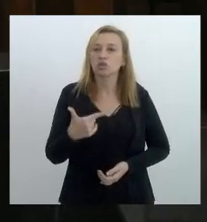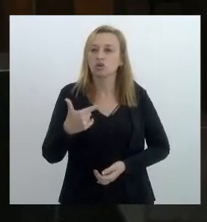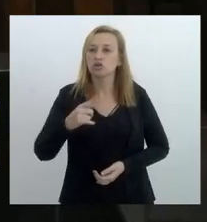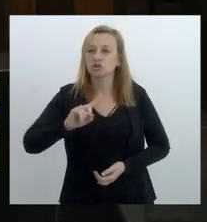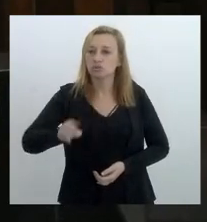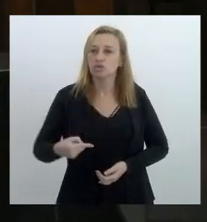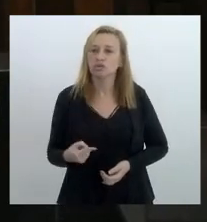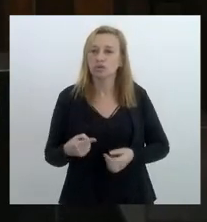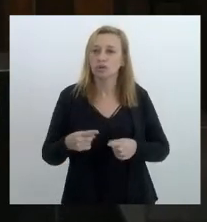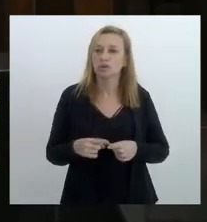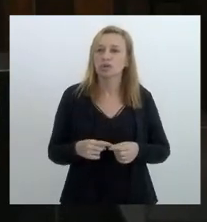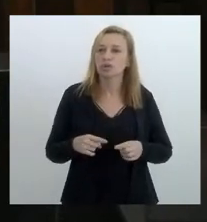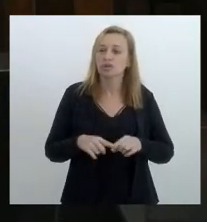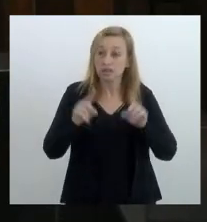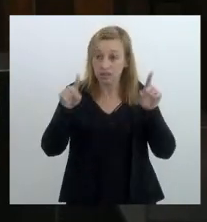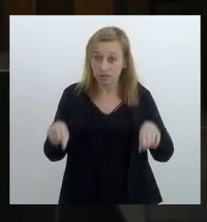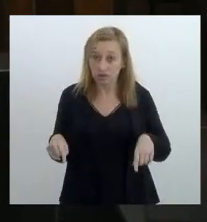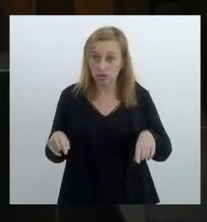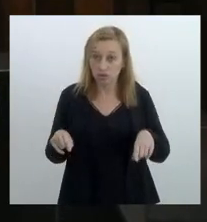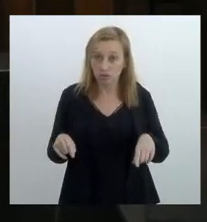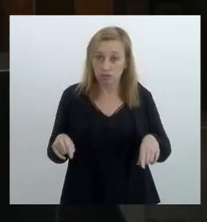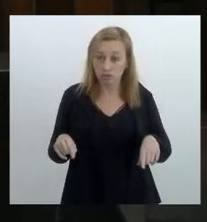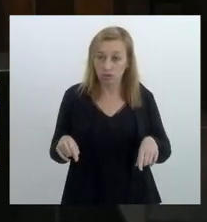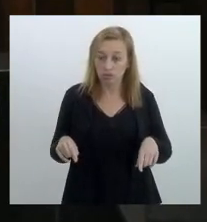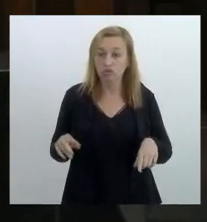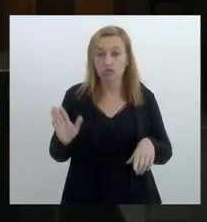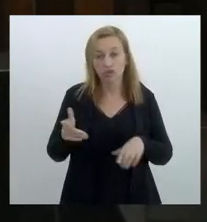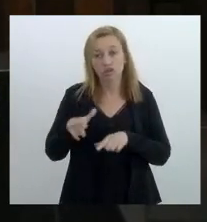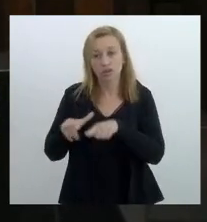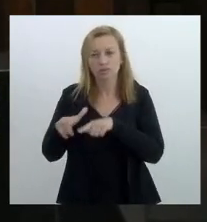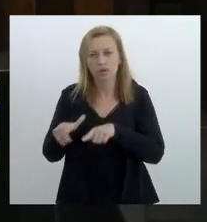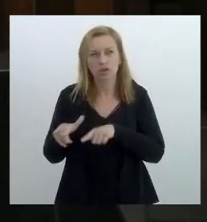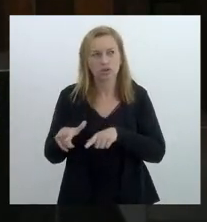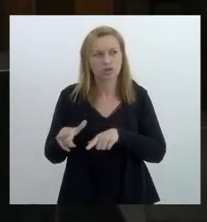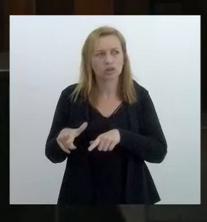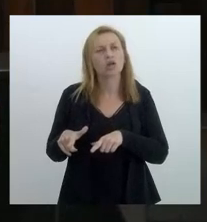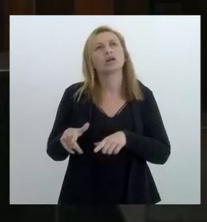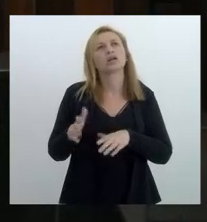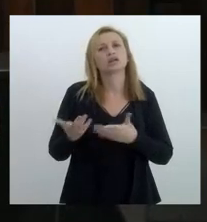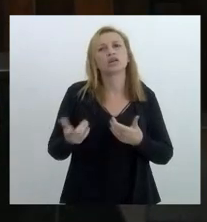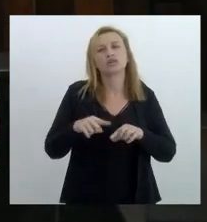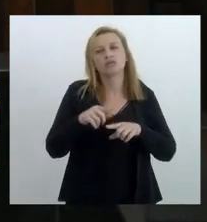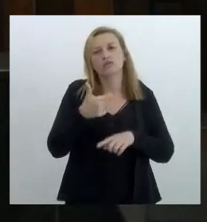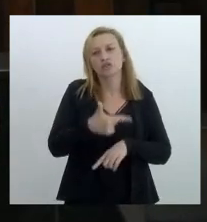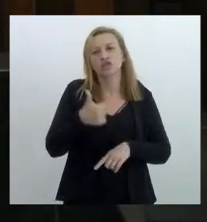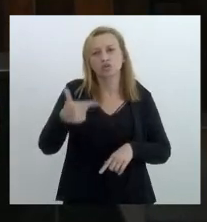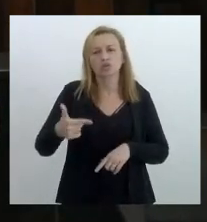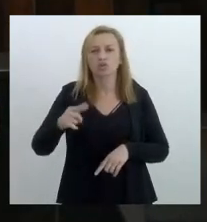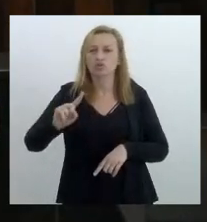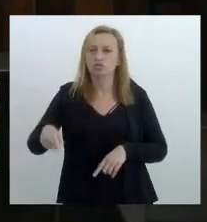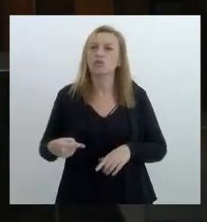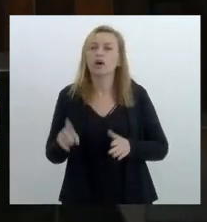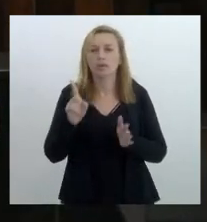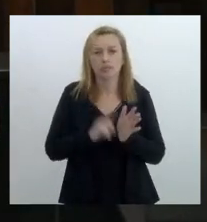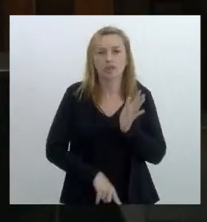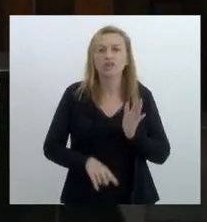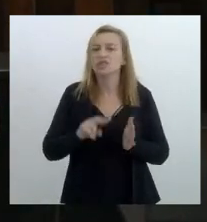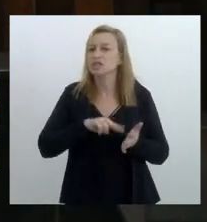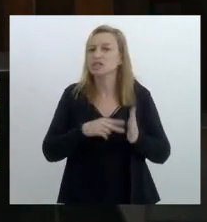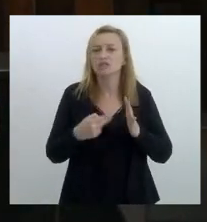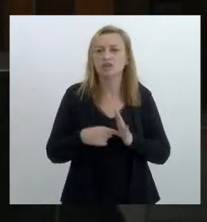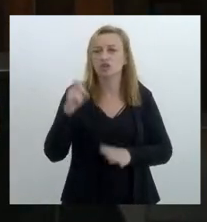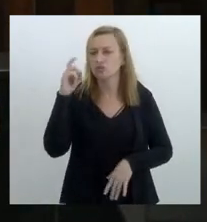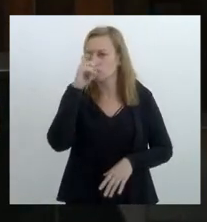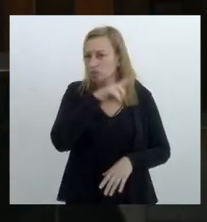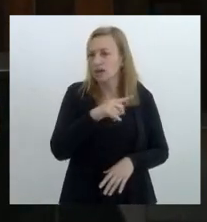servidores da ativa. 2017 para cá, se eu não me engano, são 22 mil servidores da ativa a menos. Isso tem significado dificuldade,